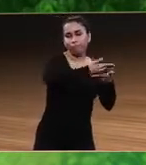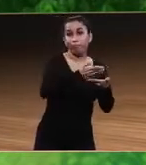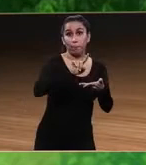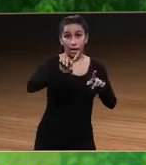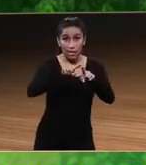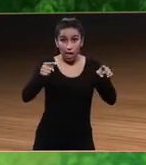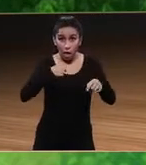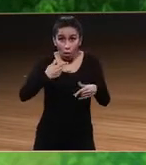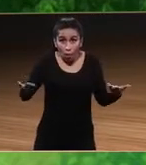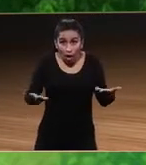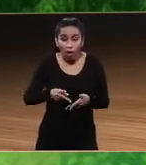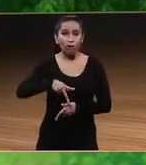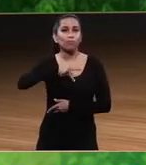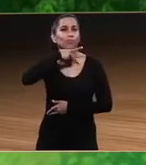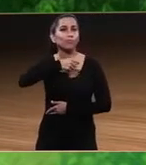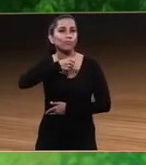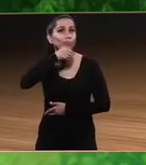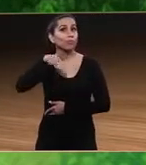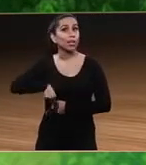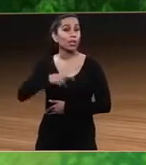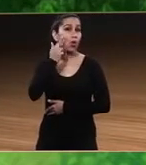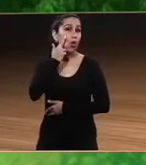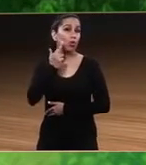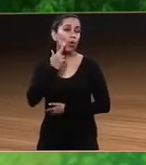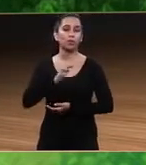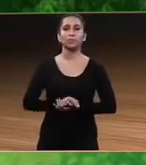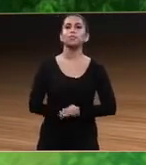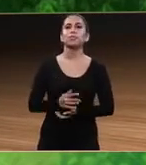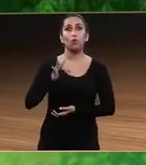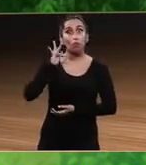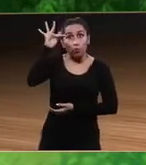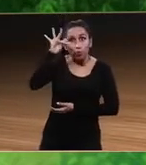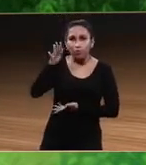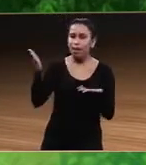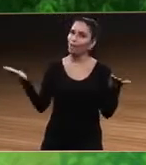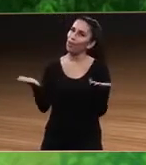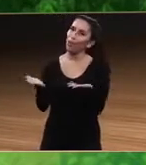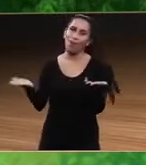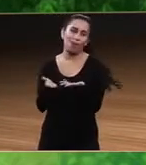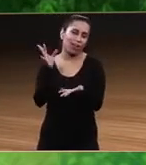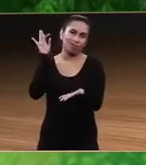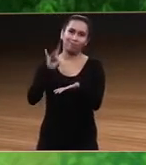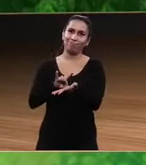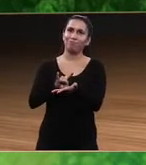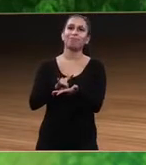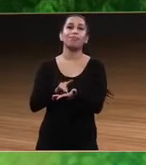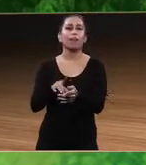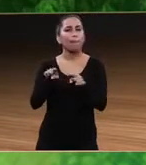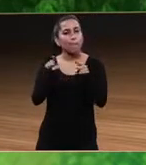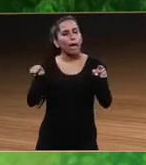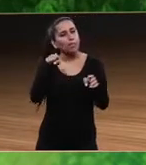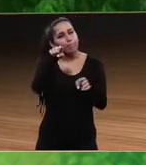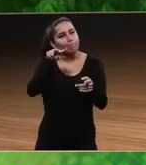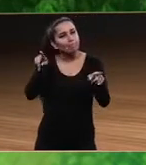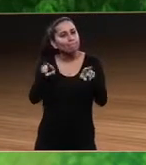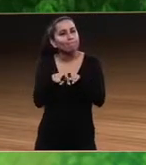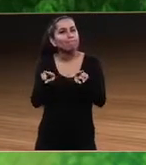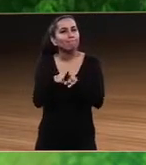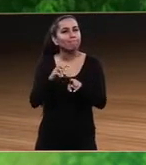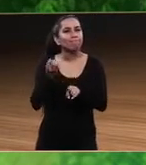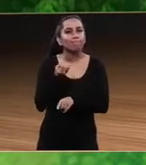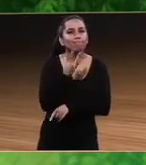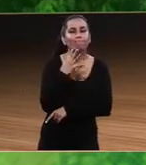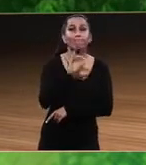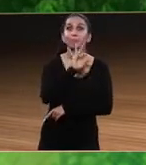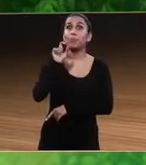minha cidade, Porto Velho, Rondônia. O futuro já é agora, definitivamente, mas isso serve também para evidenciar que